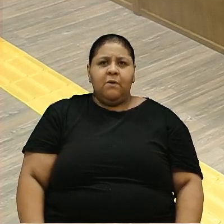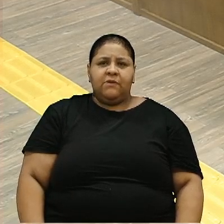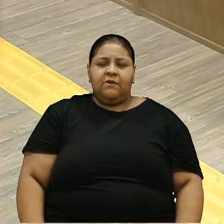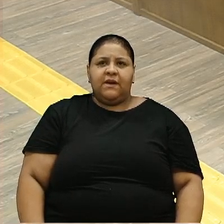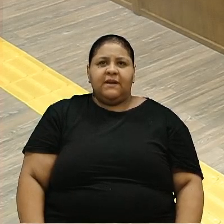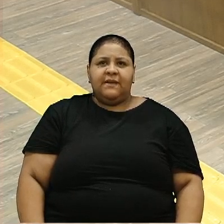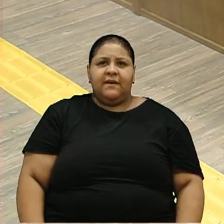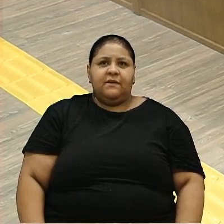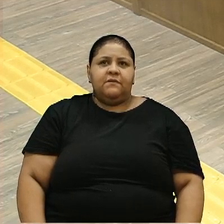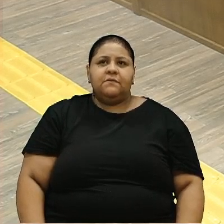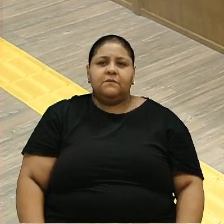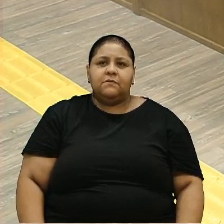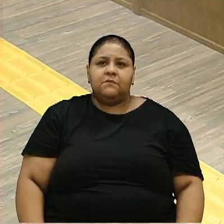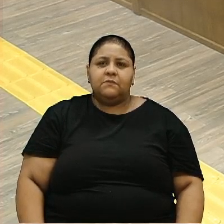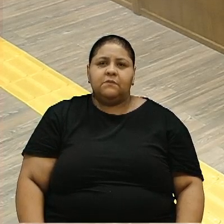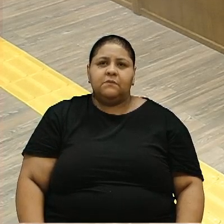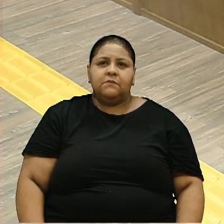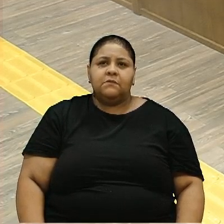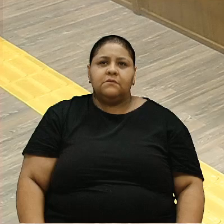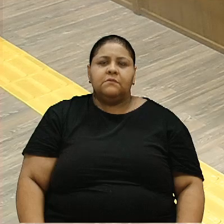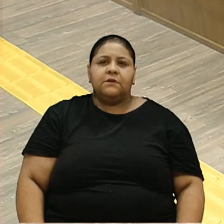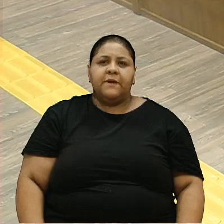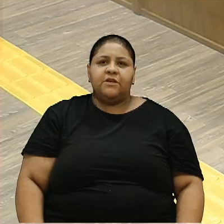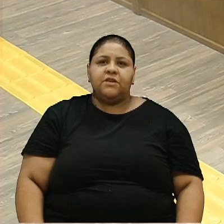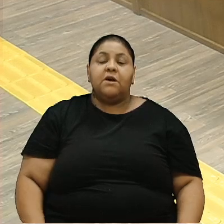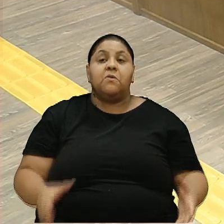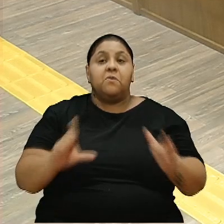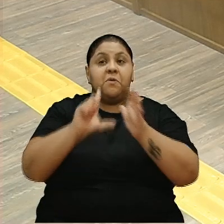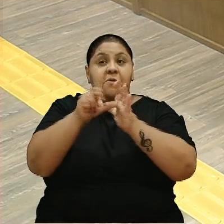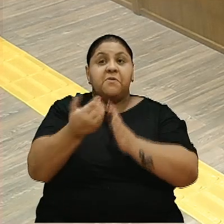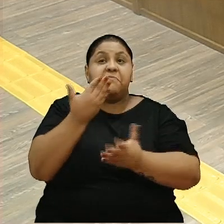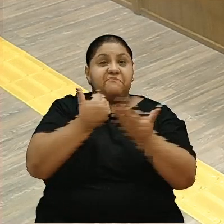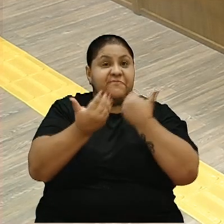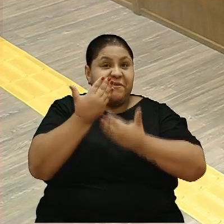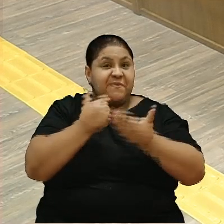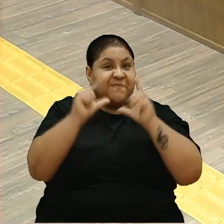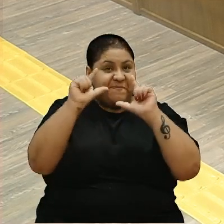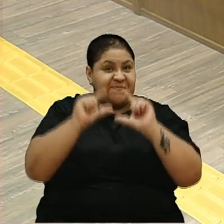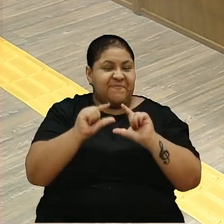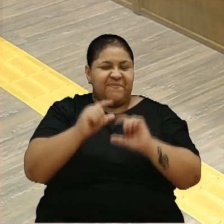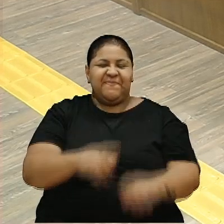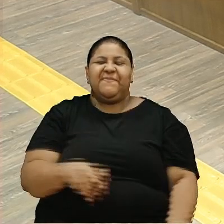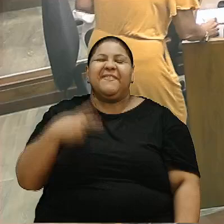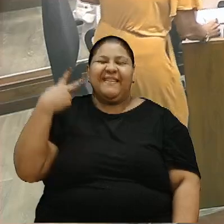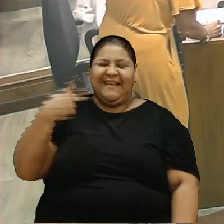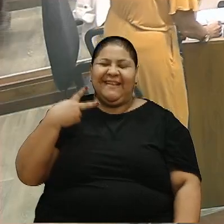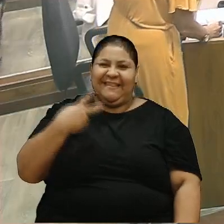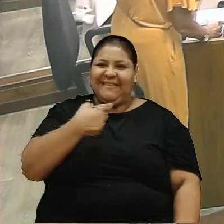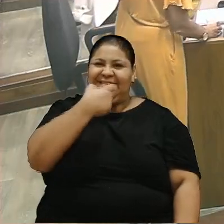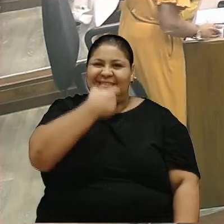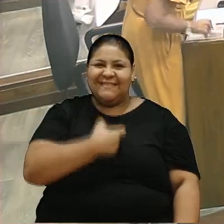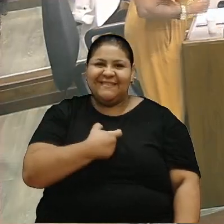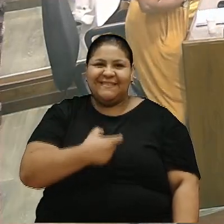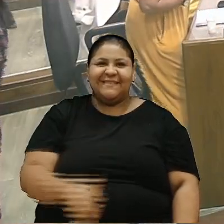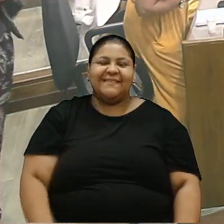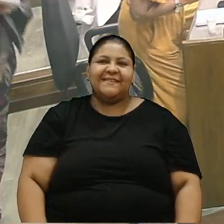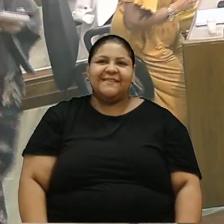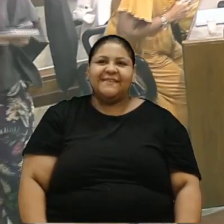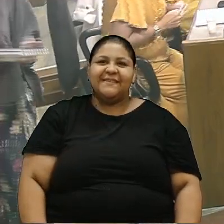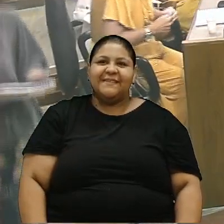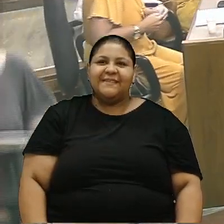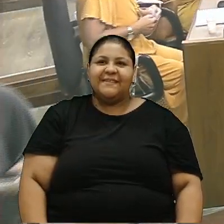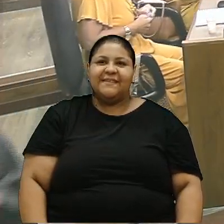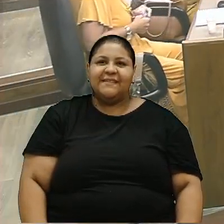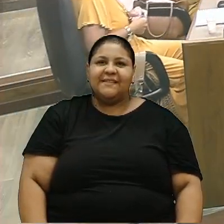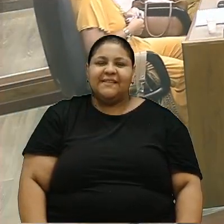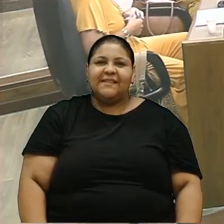no Exposição, um coquetel no Clube Panela Velha. Com a palavra, vereador Cristiano Becker. Na verdade, já